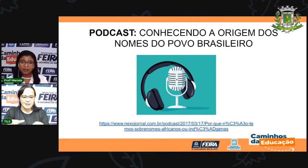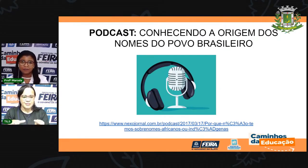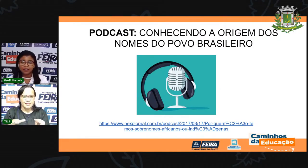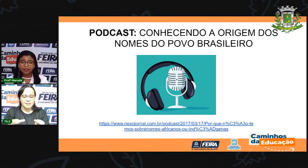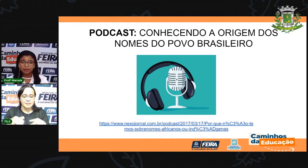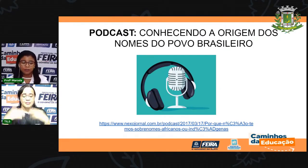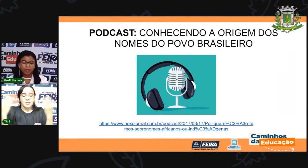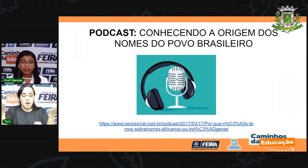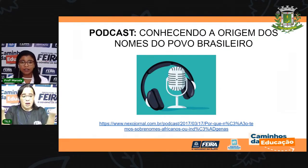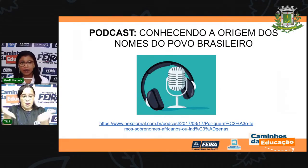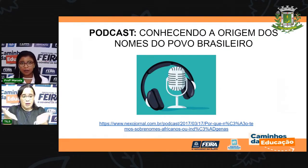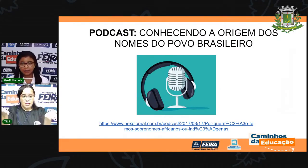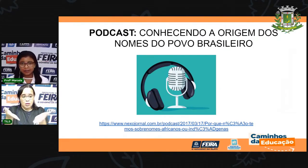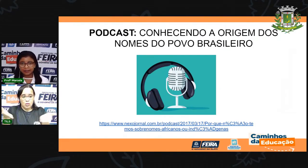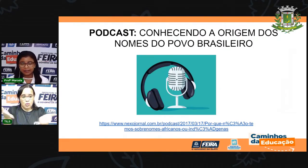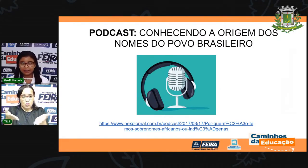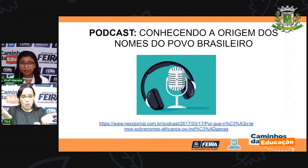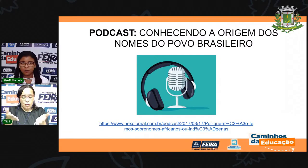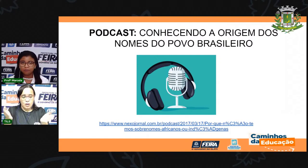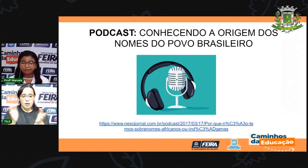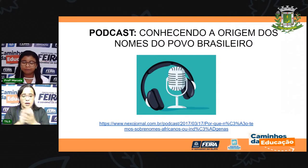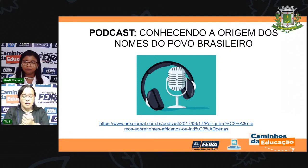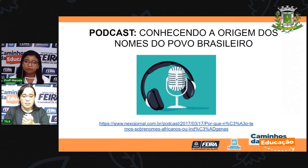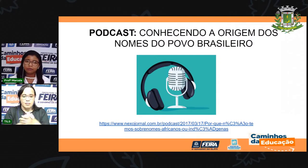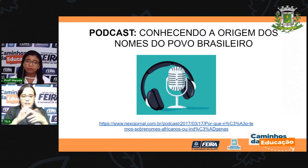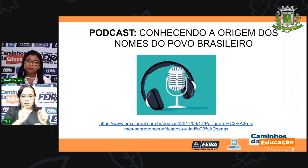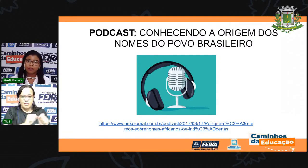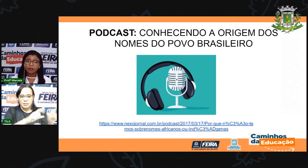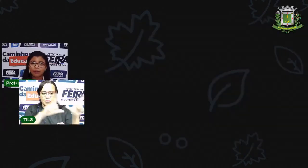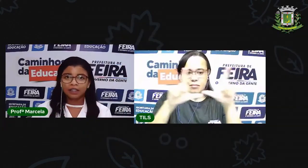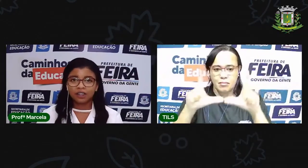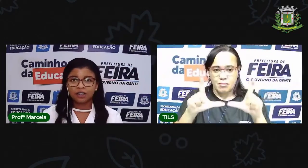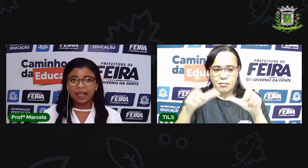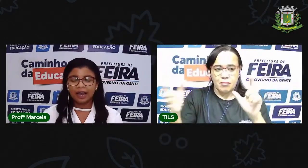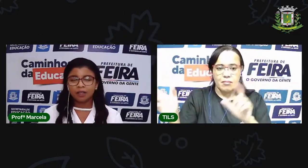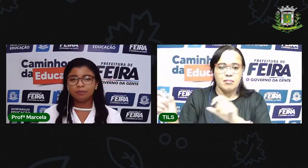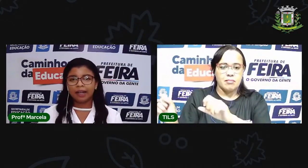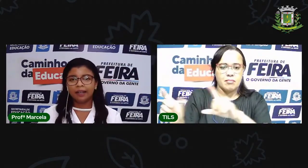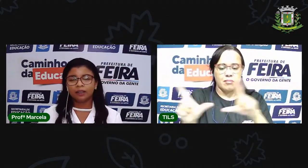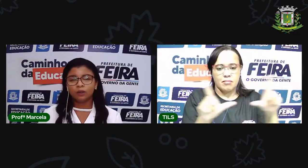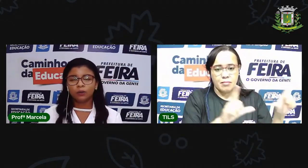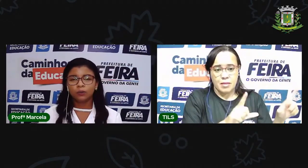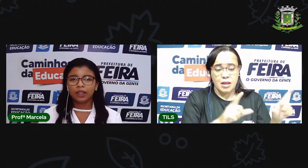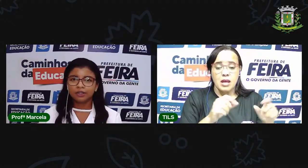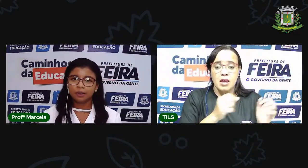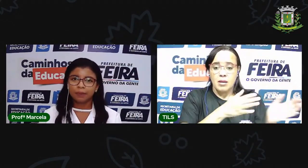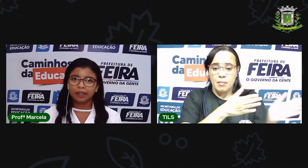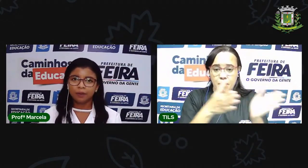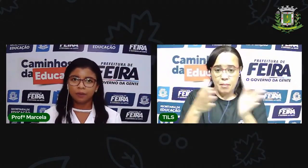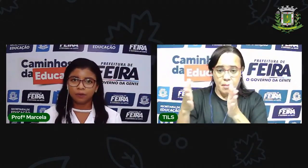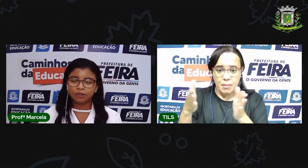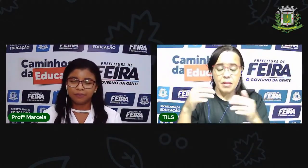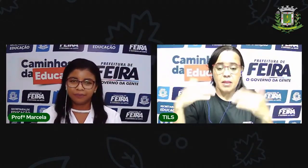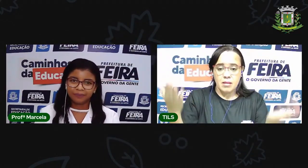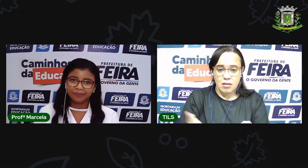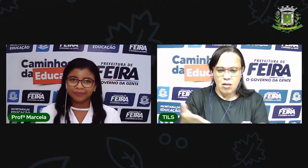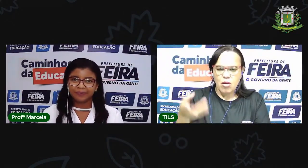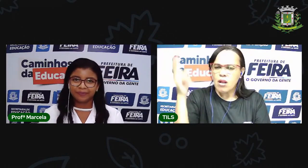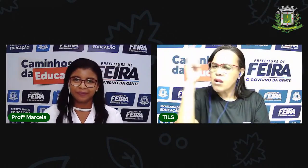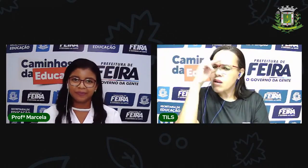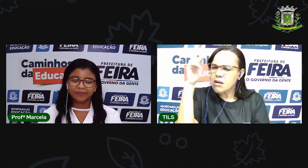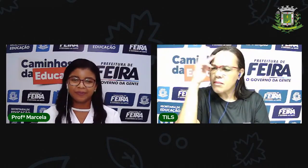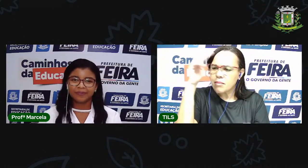Agora, eu vou retirar a apresentação para a gente relembrar tudo o que a gente aprendeu hoje.